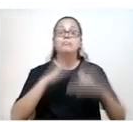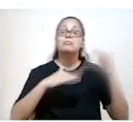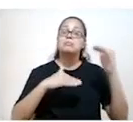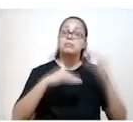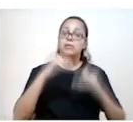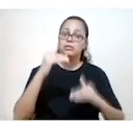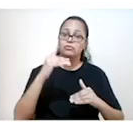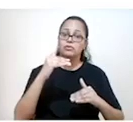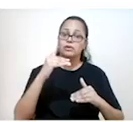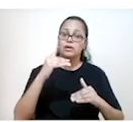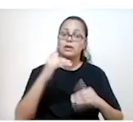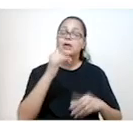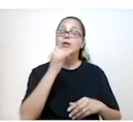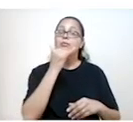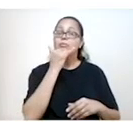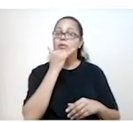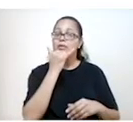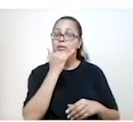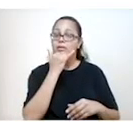faz na vida. Jogar bola,